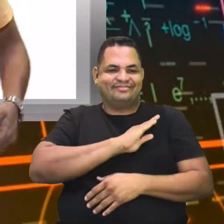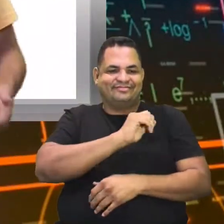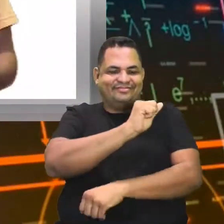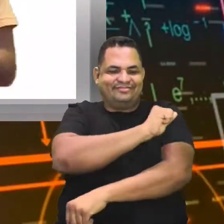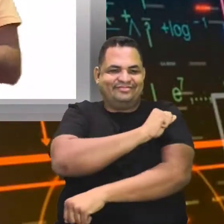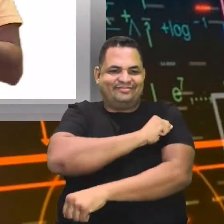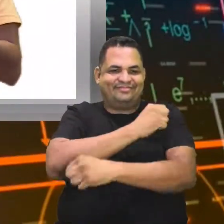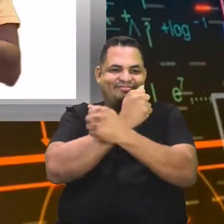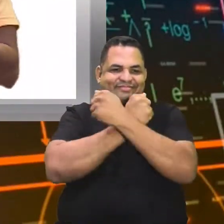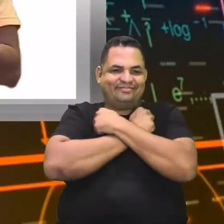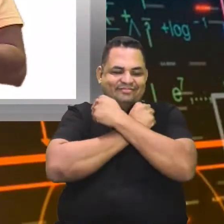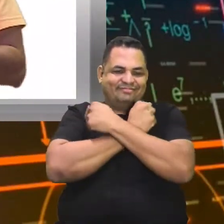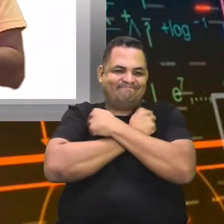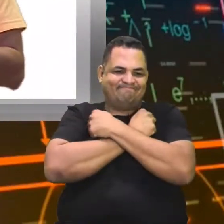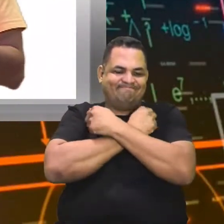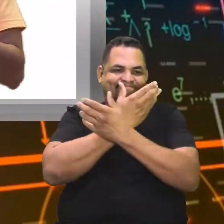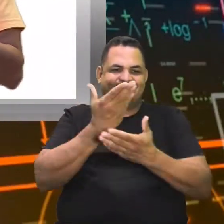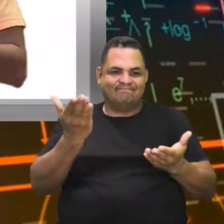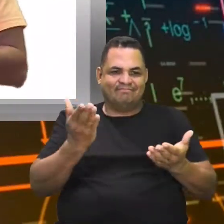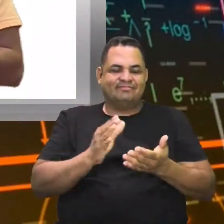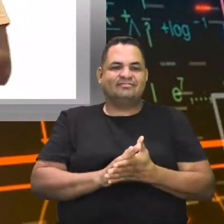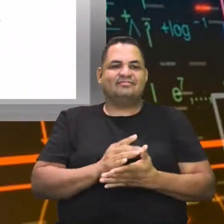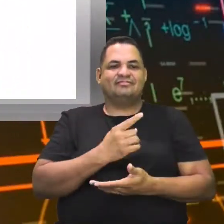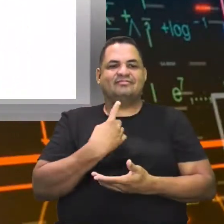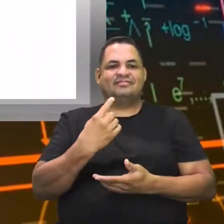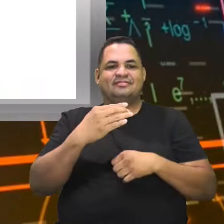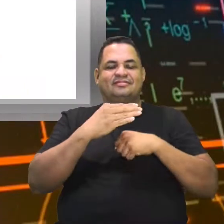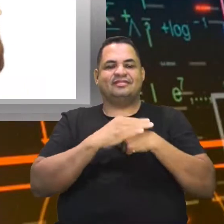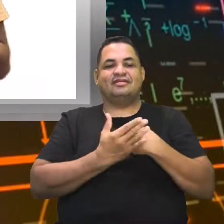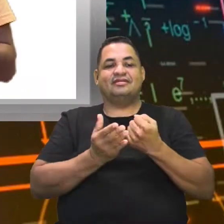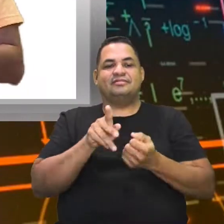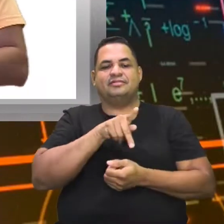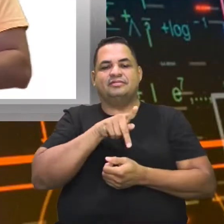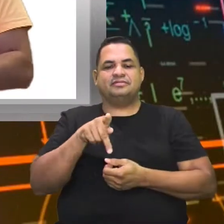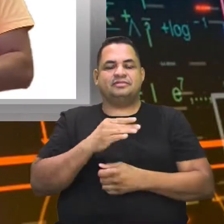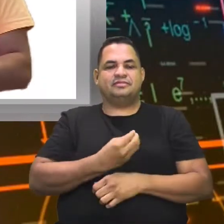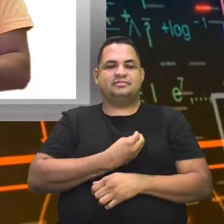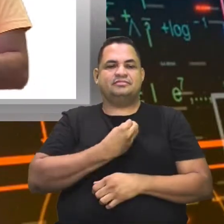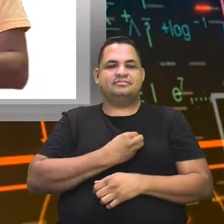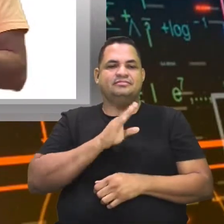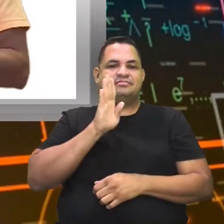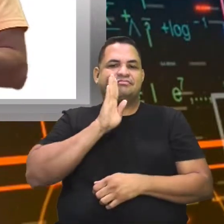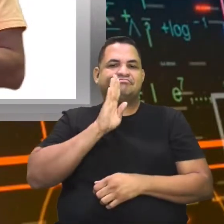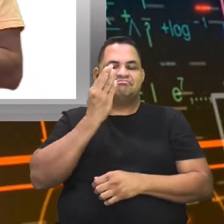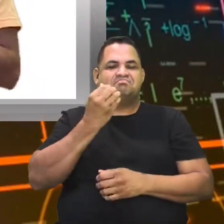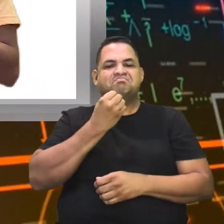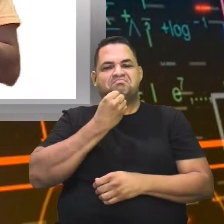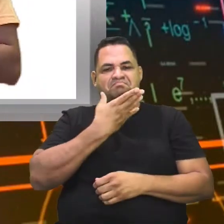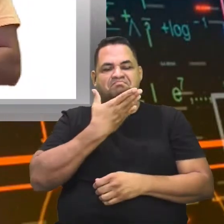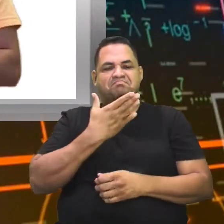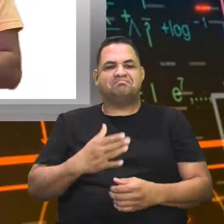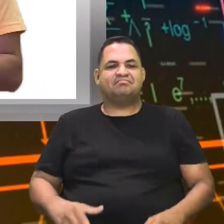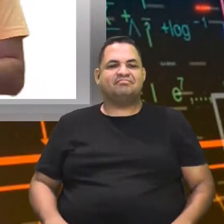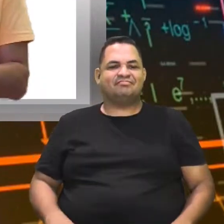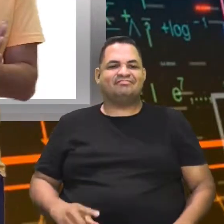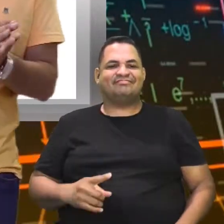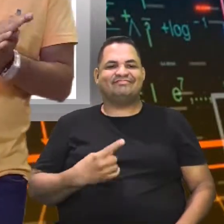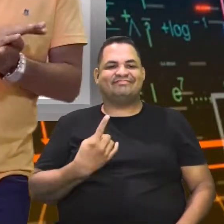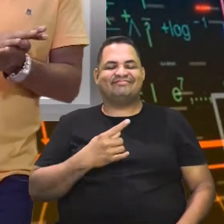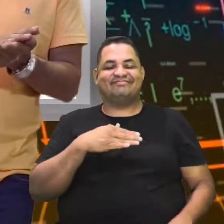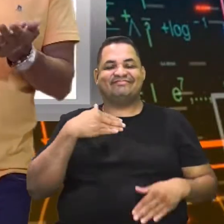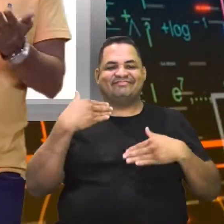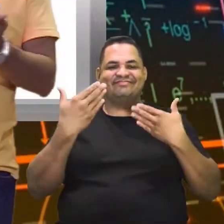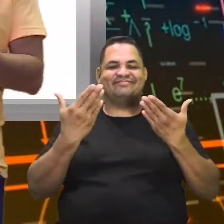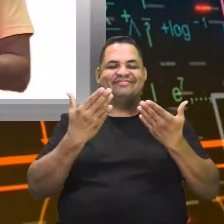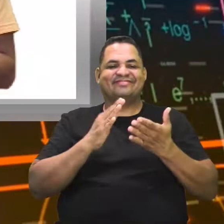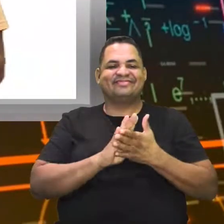os alunos e um abraço muito apertado à nossa querida professora presencial. Legal, né? Muito bom. A gente, quando conhece os alunos,